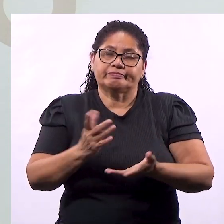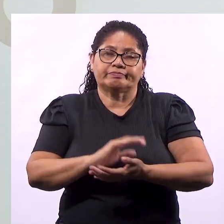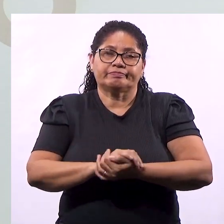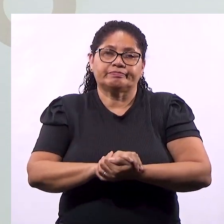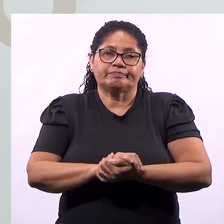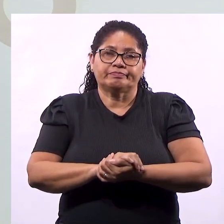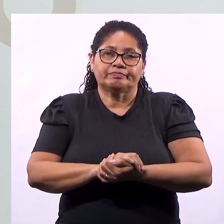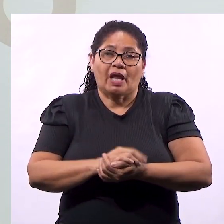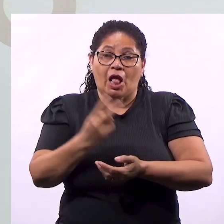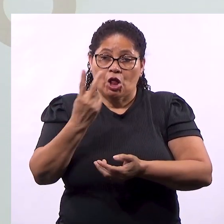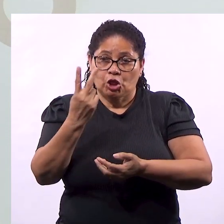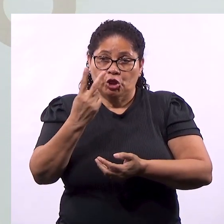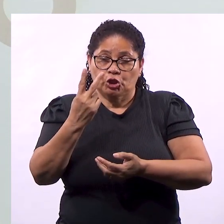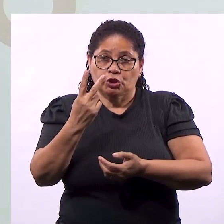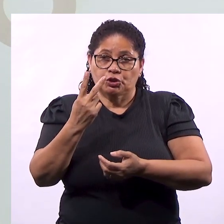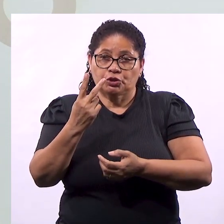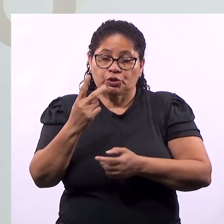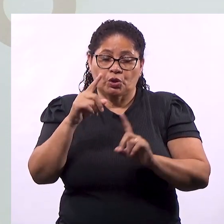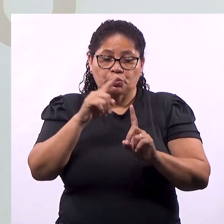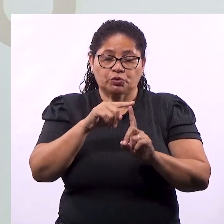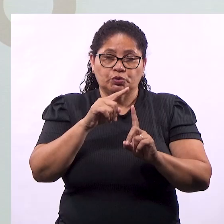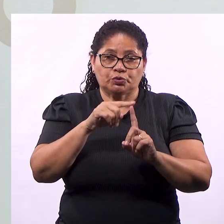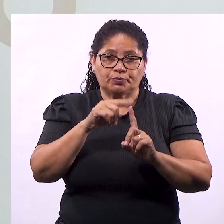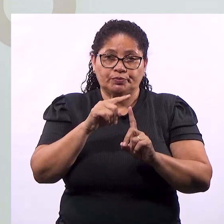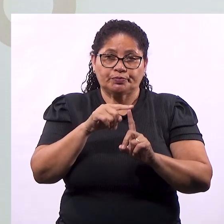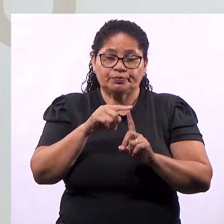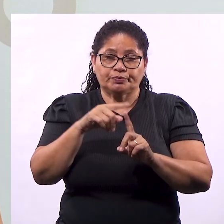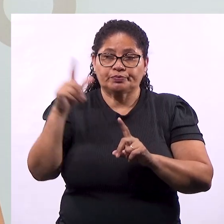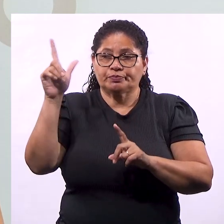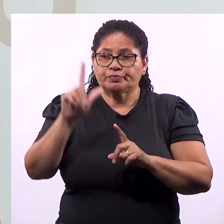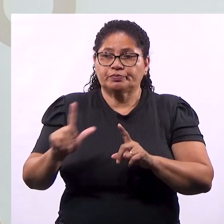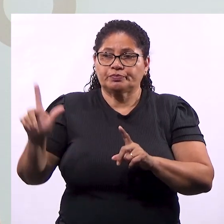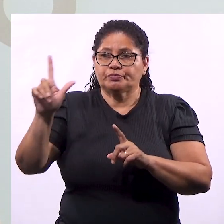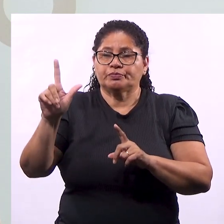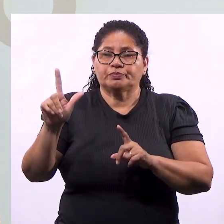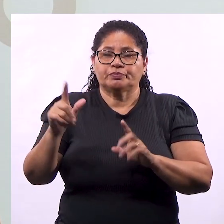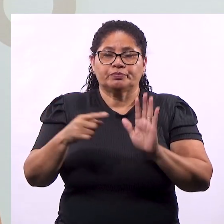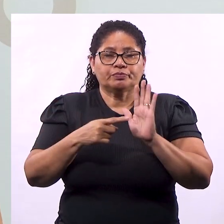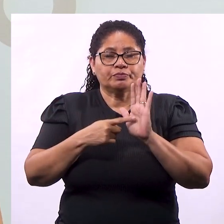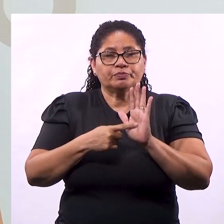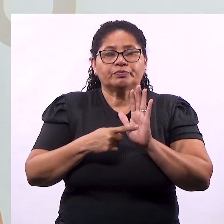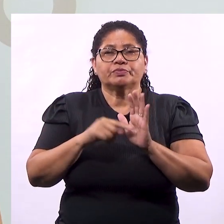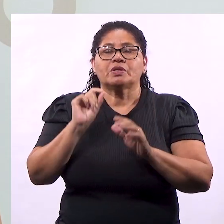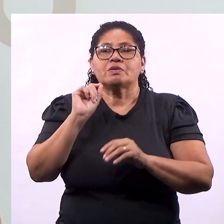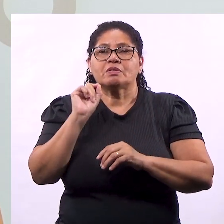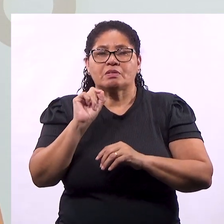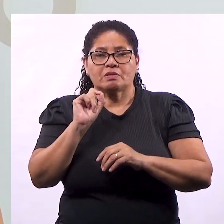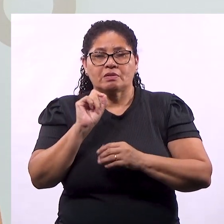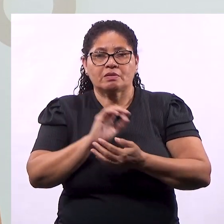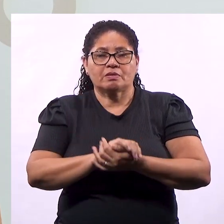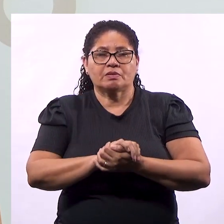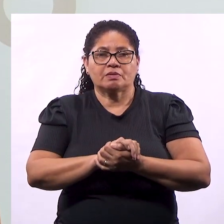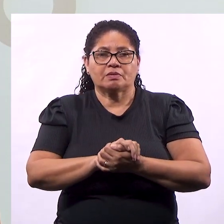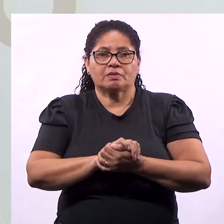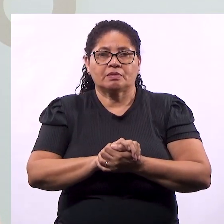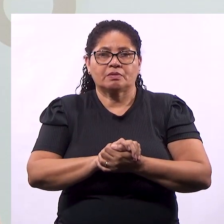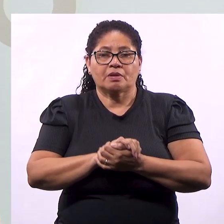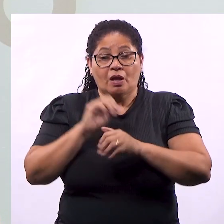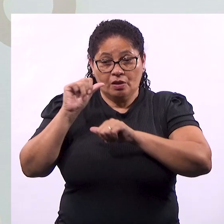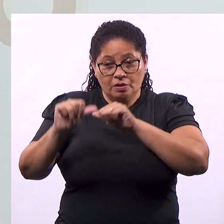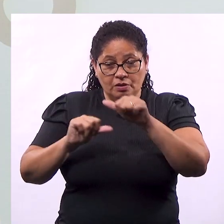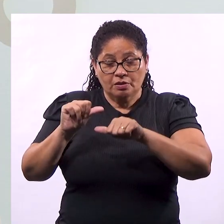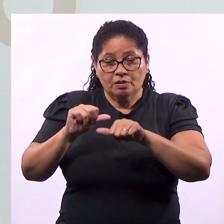mas ainda temos mais dois elementos mais dois tipos digamos assim a literatura trata é que são a